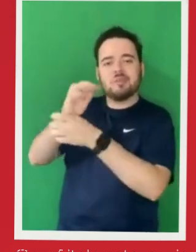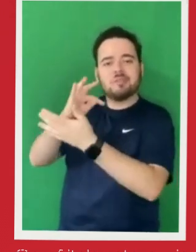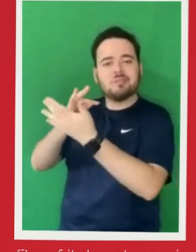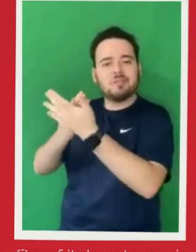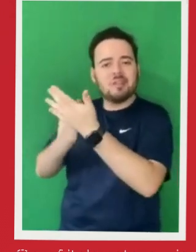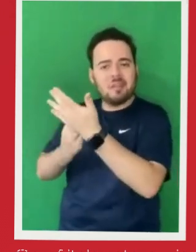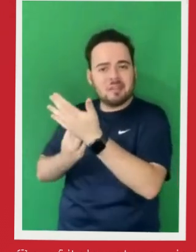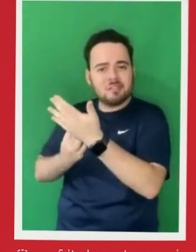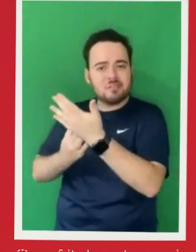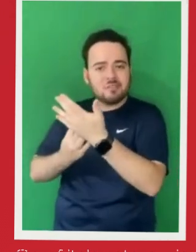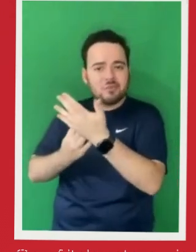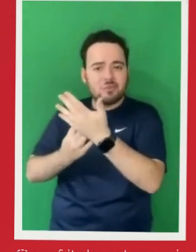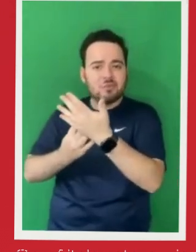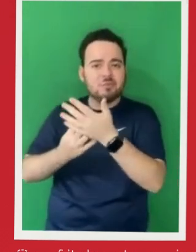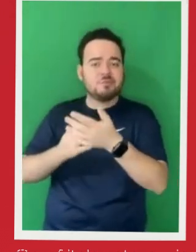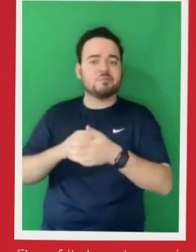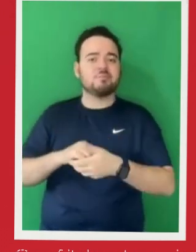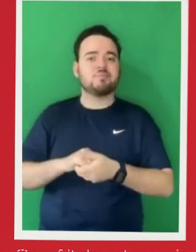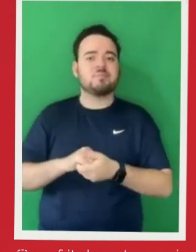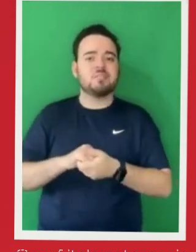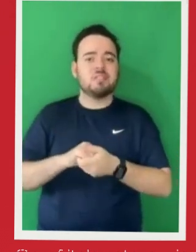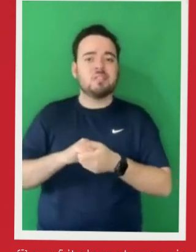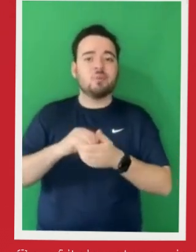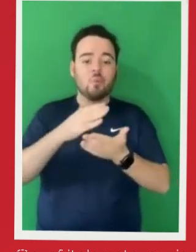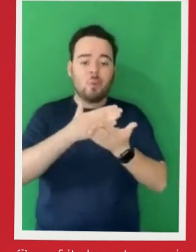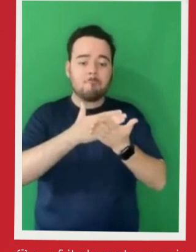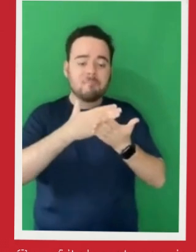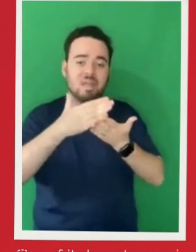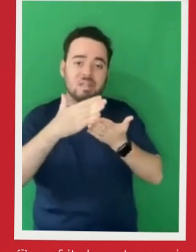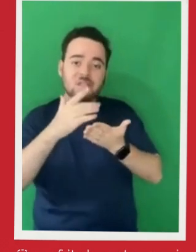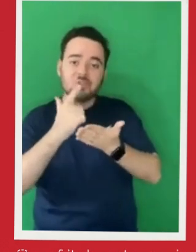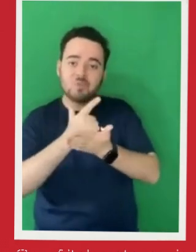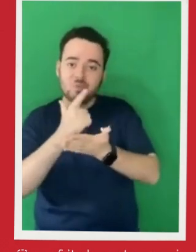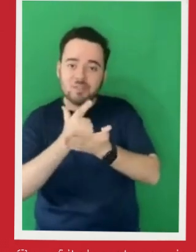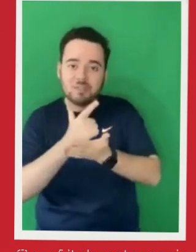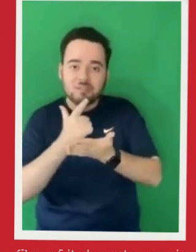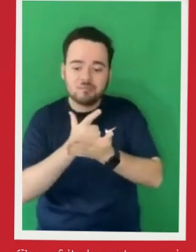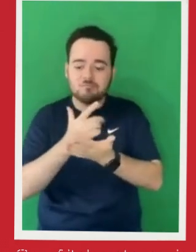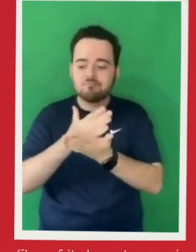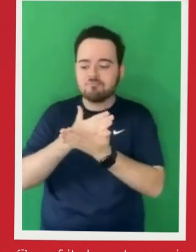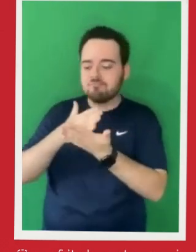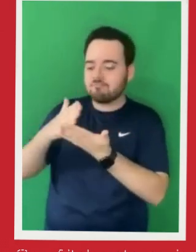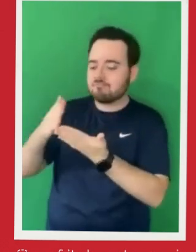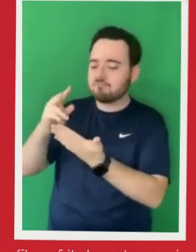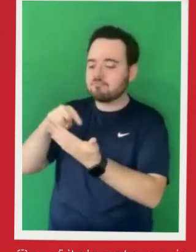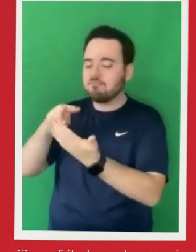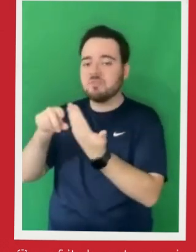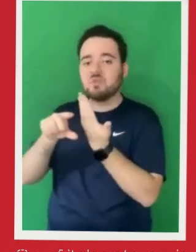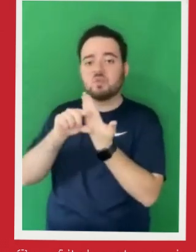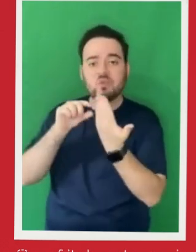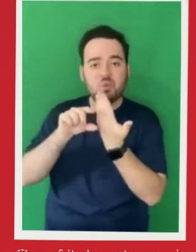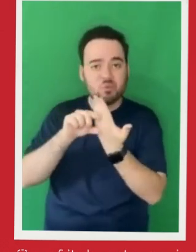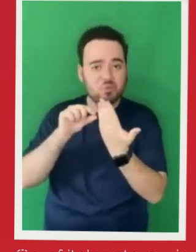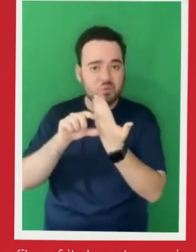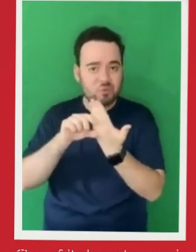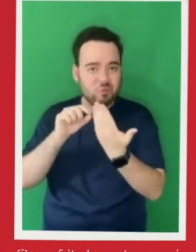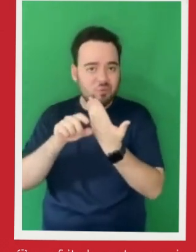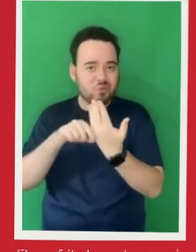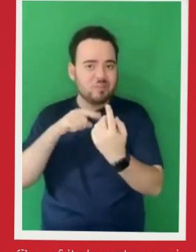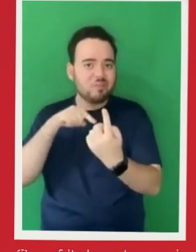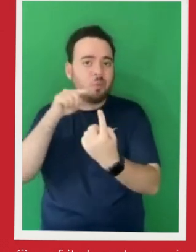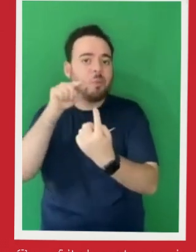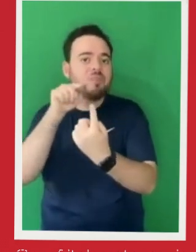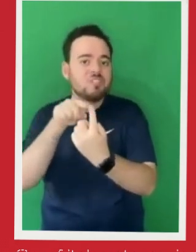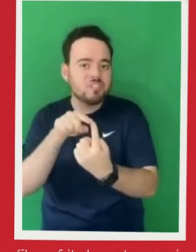os textos, a gente vai olhar a introdução, final da introdução, porque é onde os autores, as